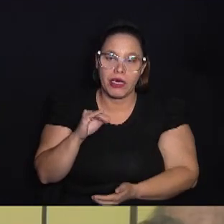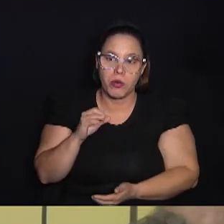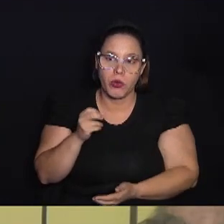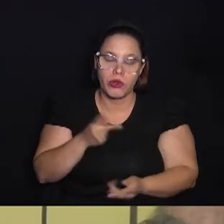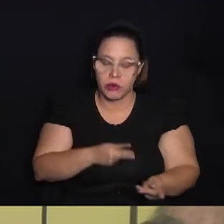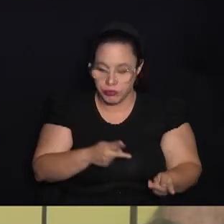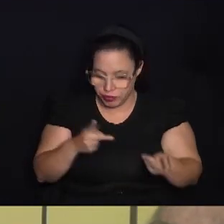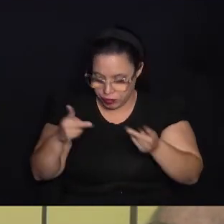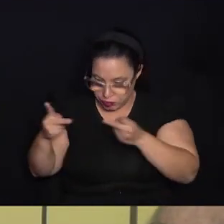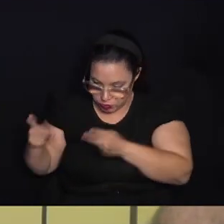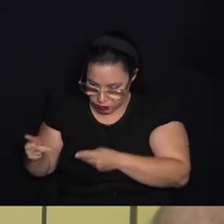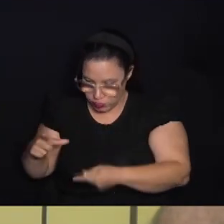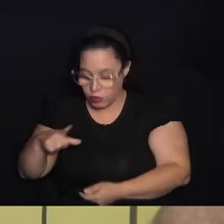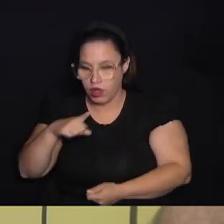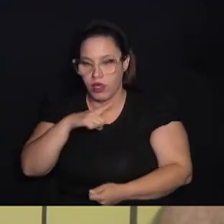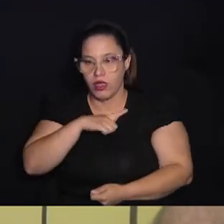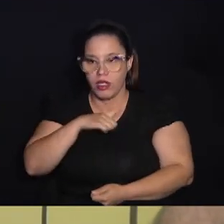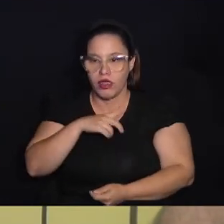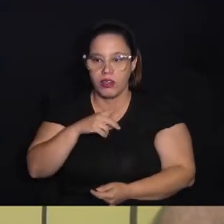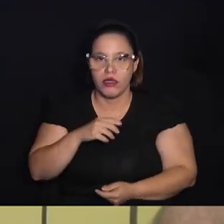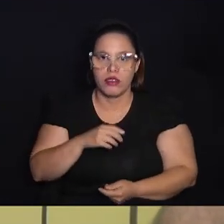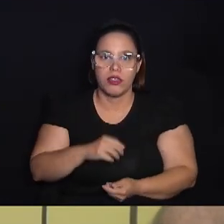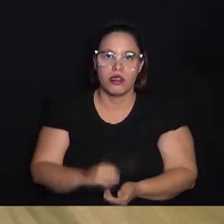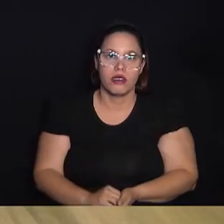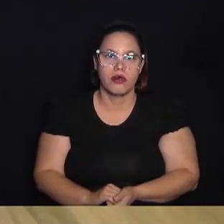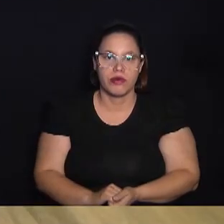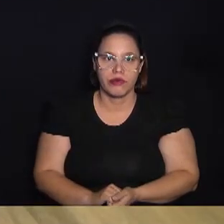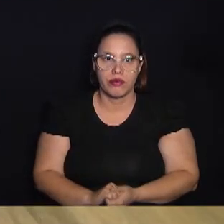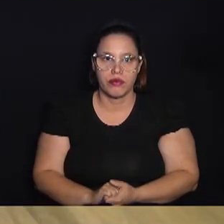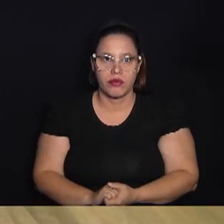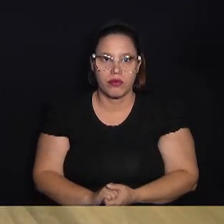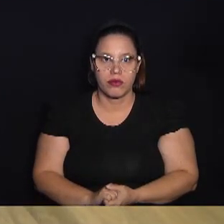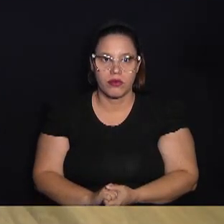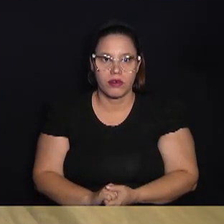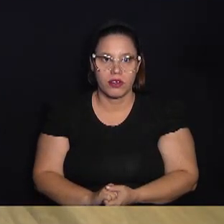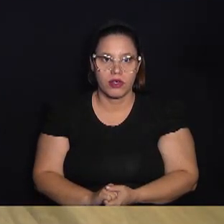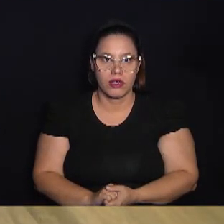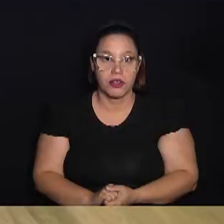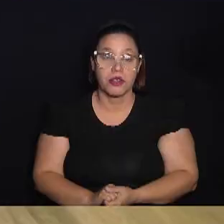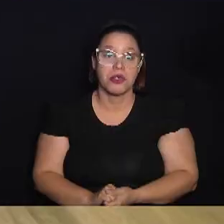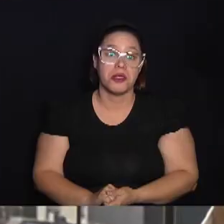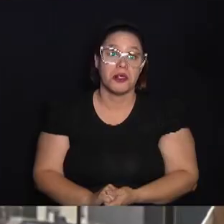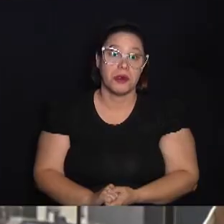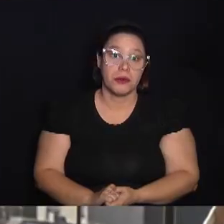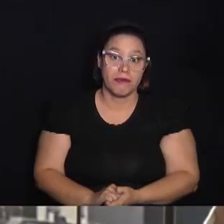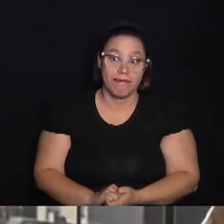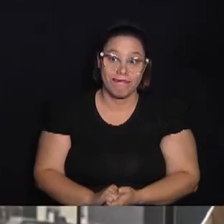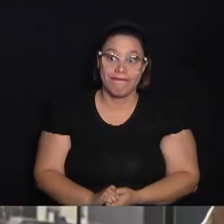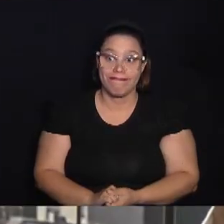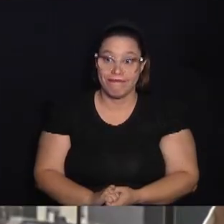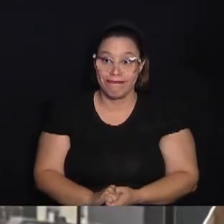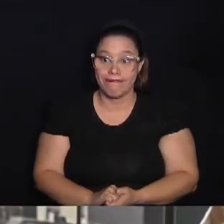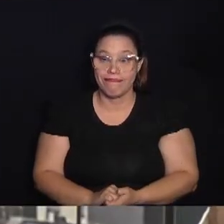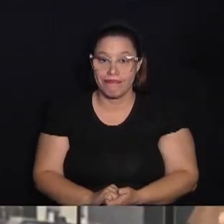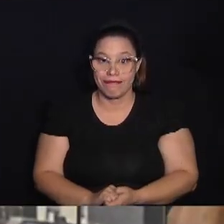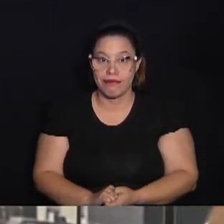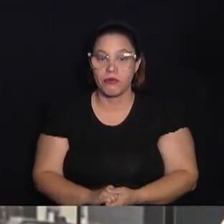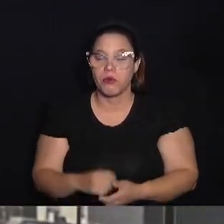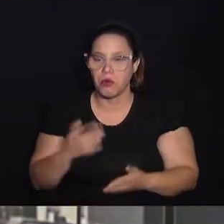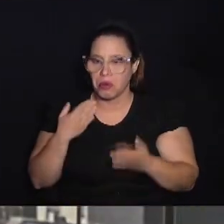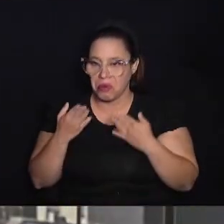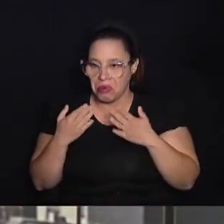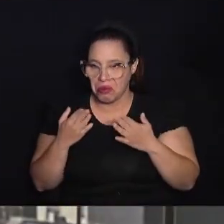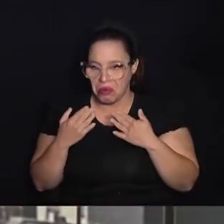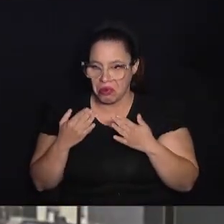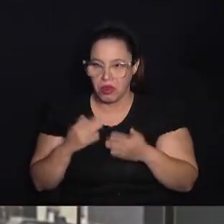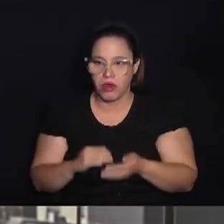muitos lugares da cidade para poder ser visitado Pois é a gente vai voltar já já a conversar com o